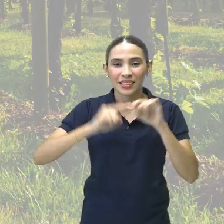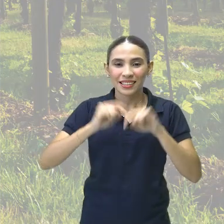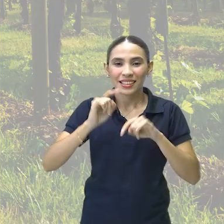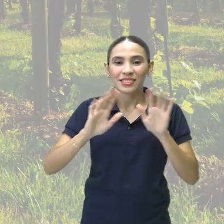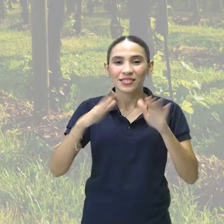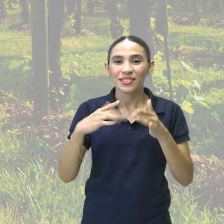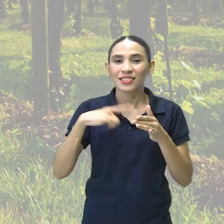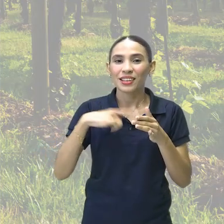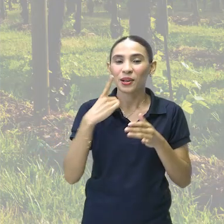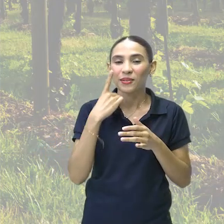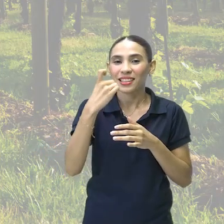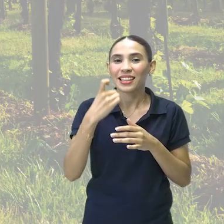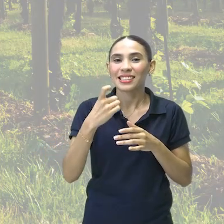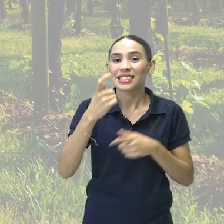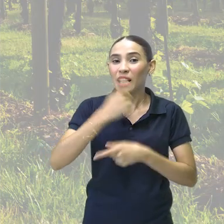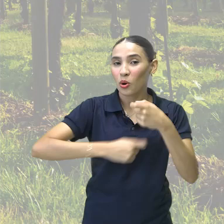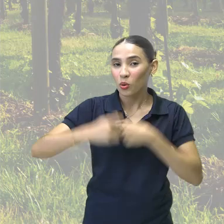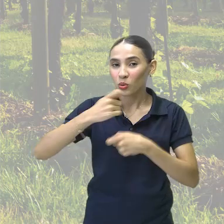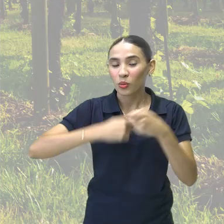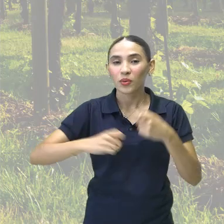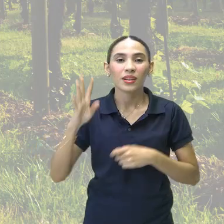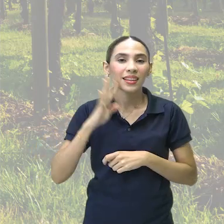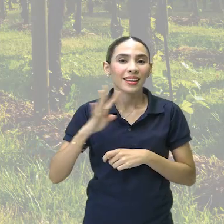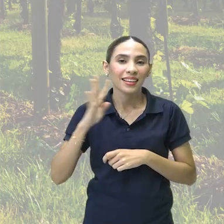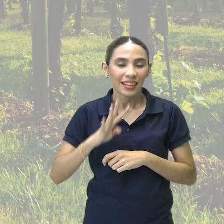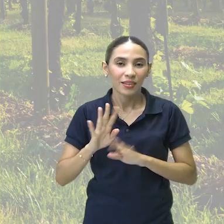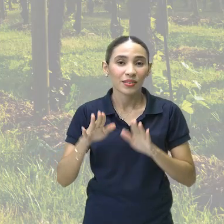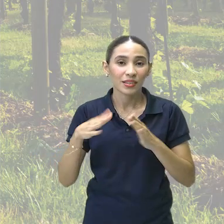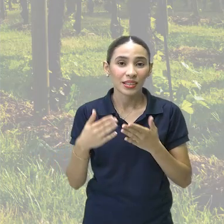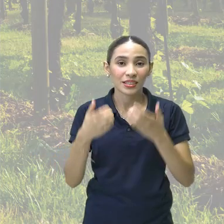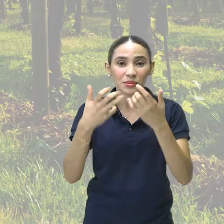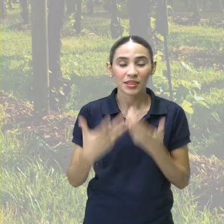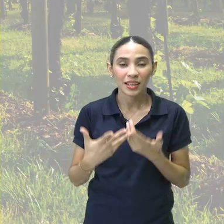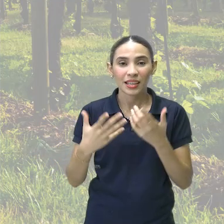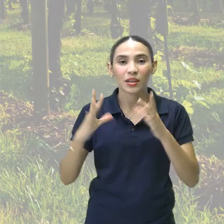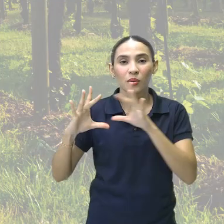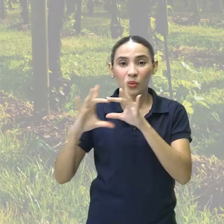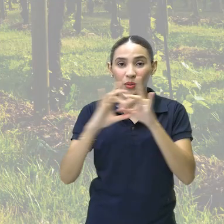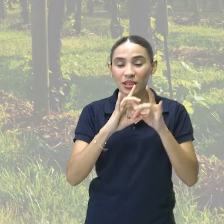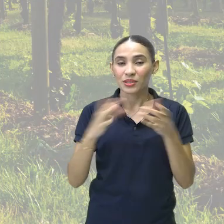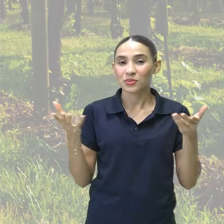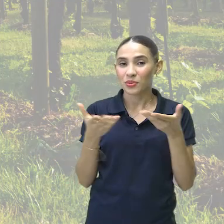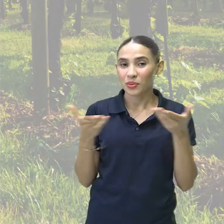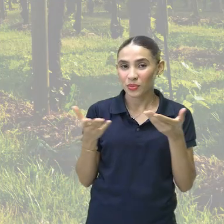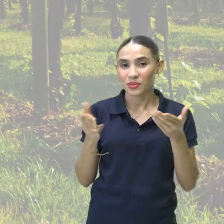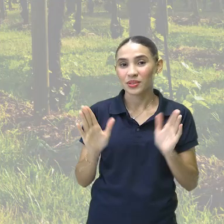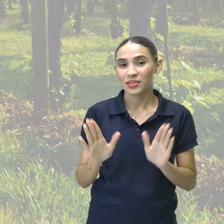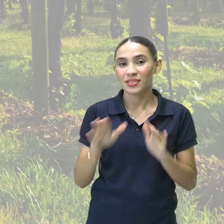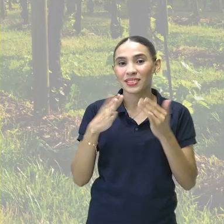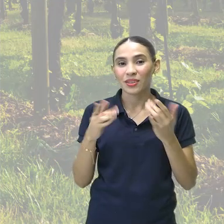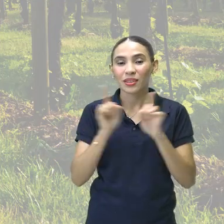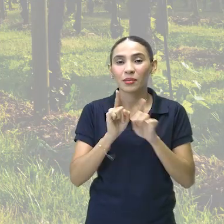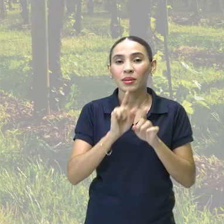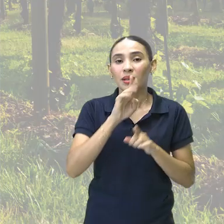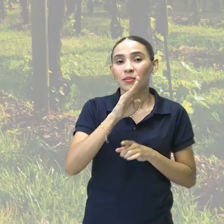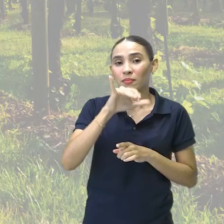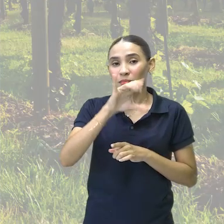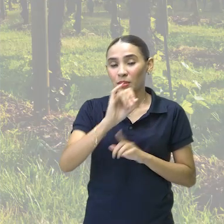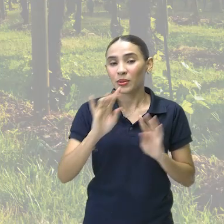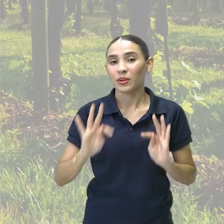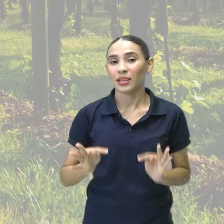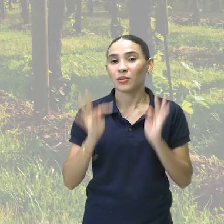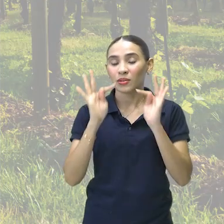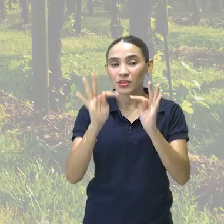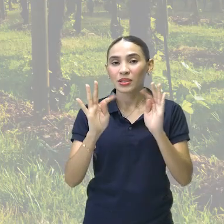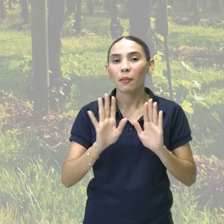interesse econômico bem legal que a gente vai abordar no contexto de hoje, falando sobre